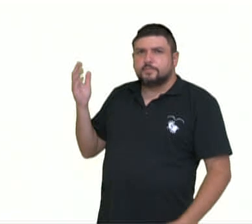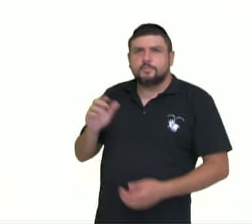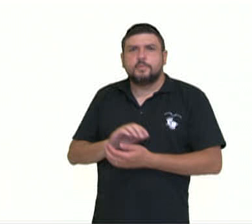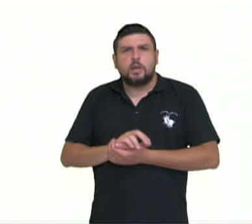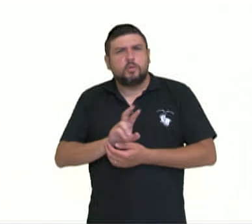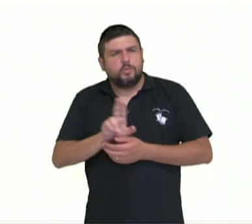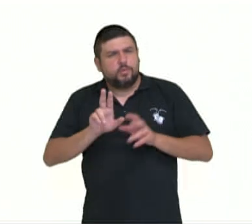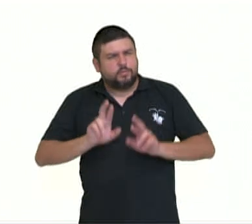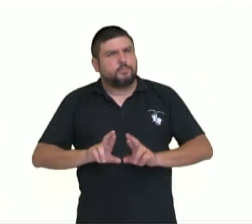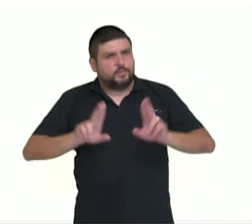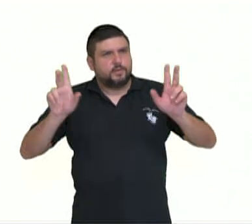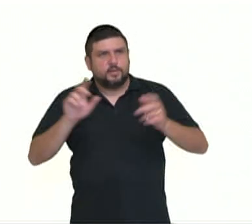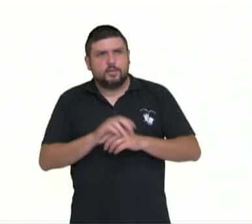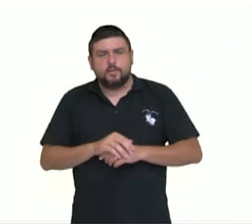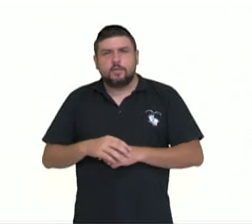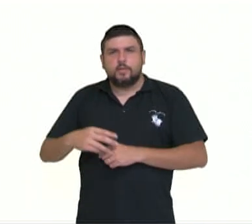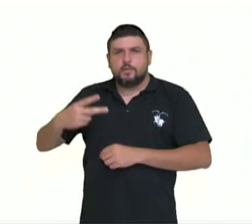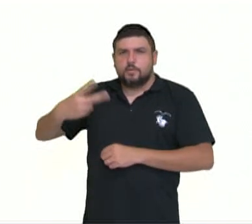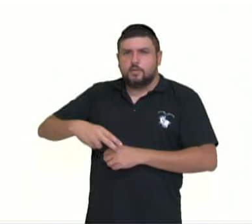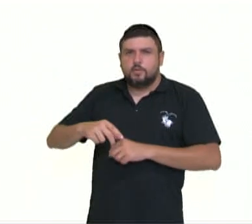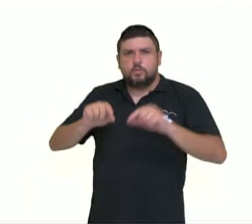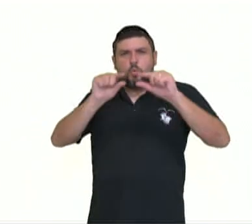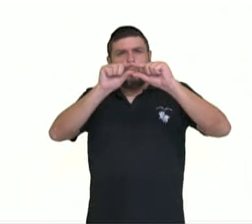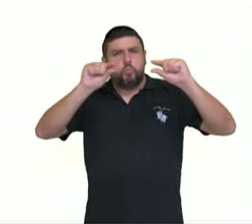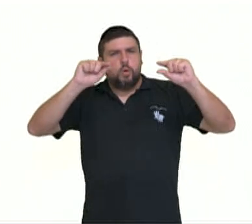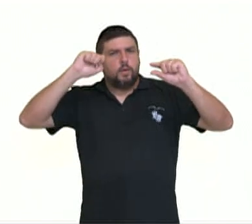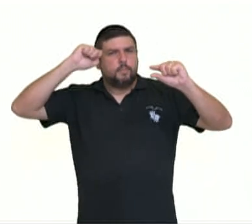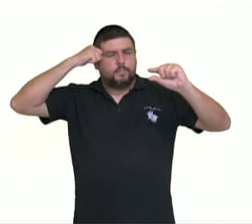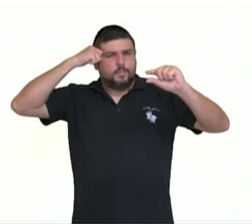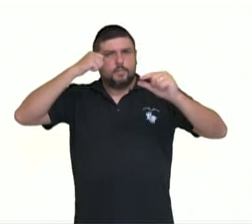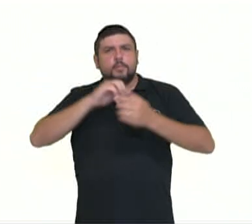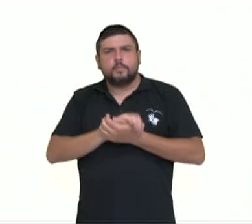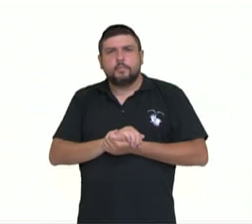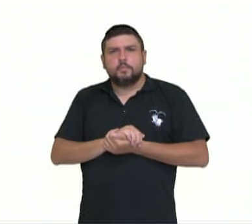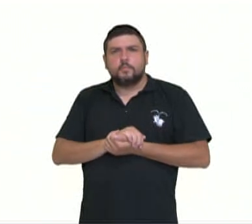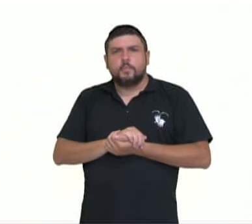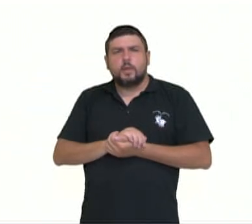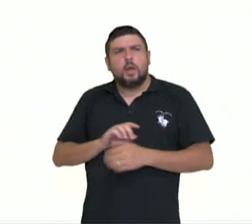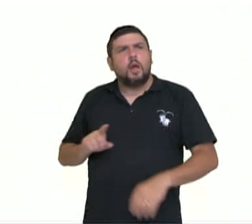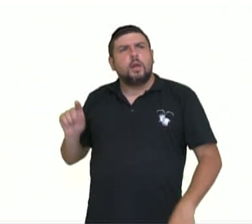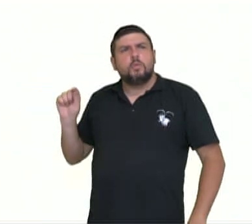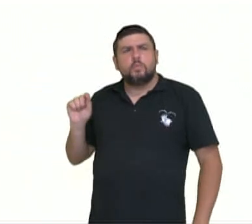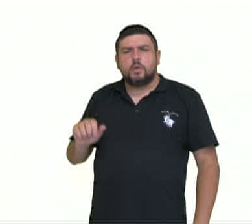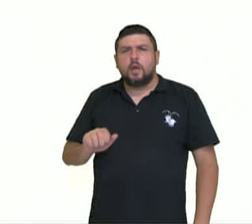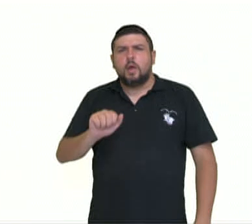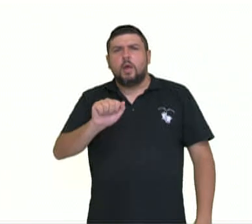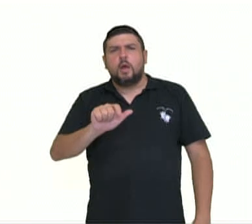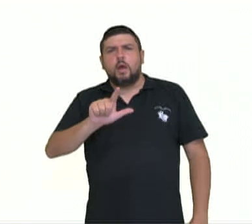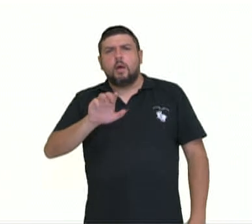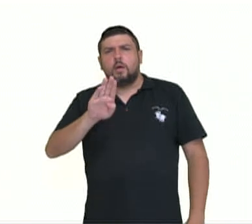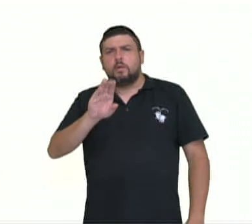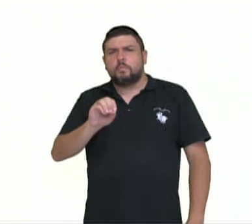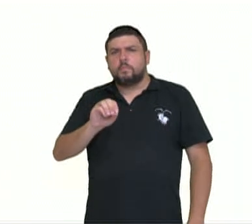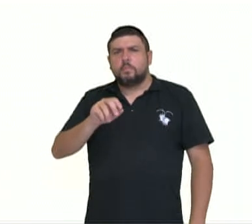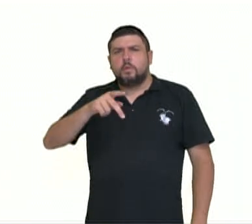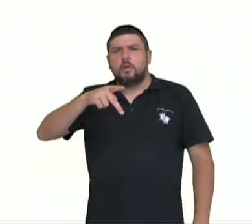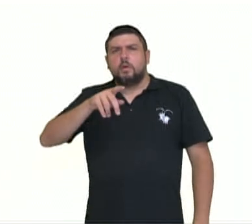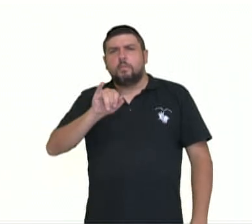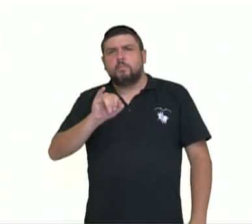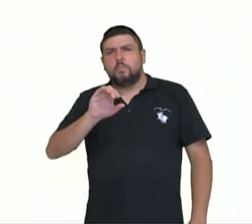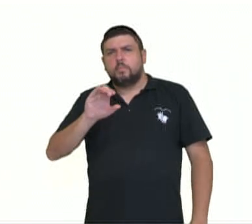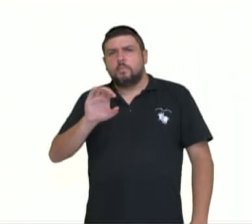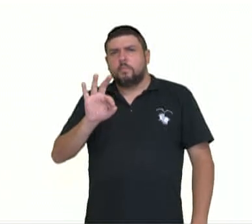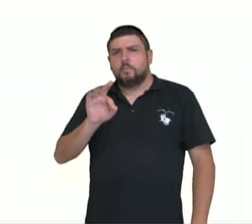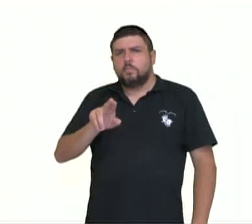tudo difícil de falar, né? O Aegypti e o albopictus. Por que albopictus? Porque ele não vai ser vetor, tá,